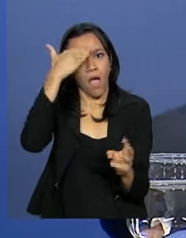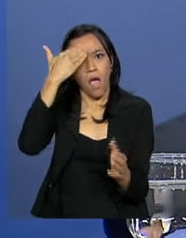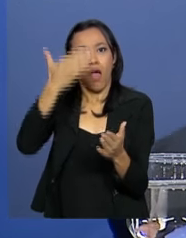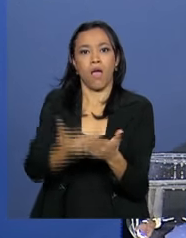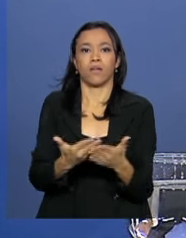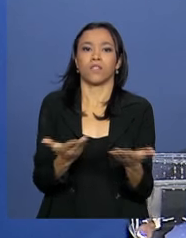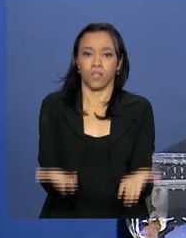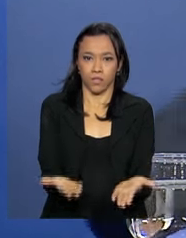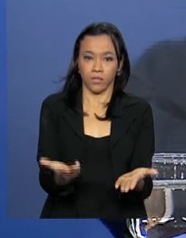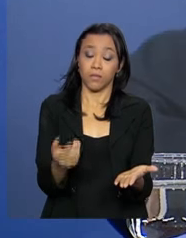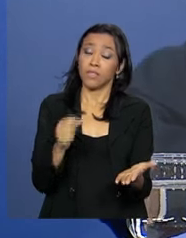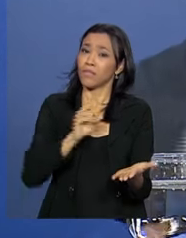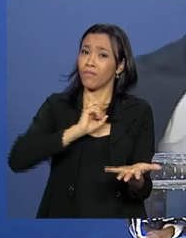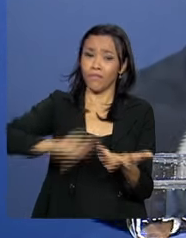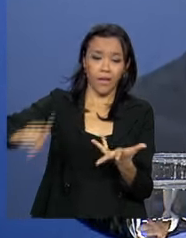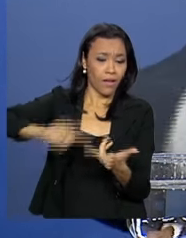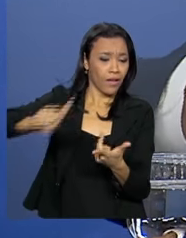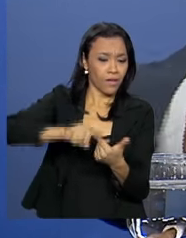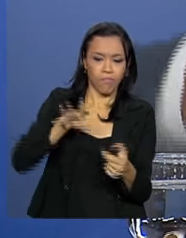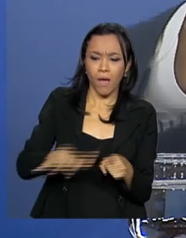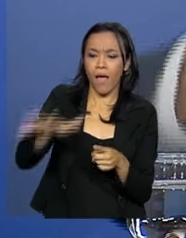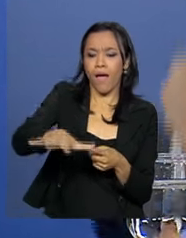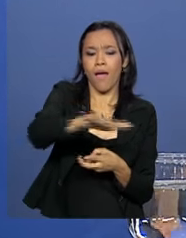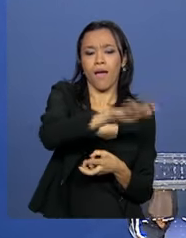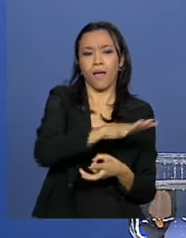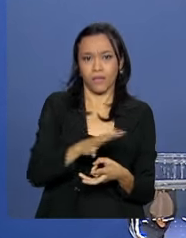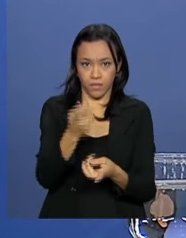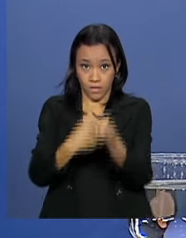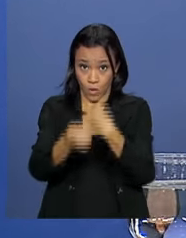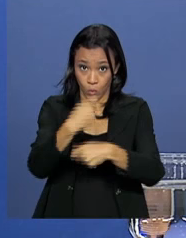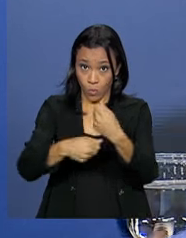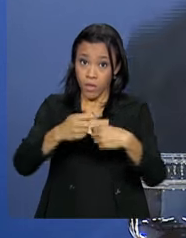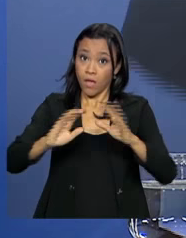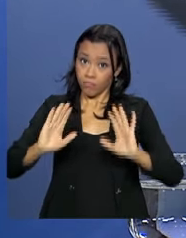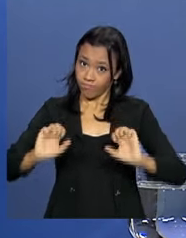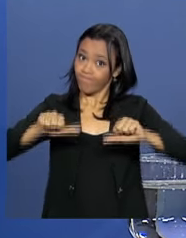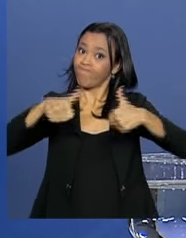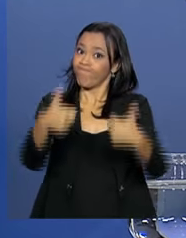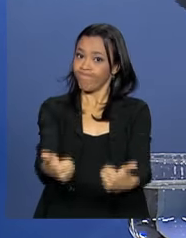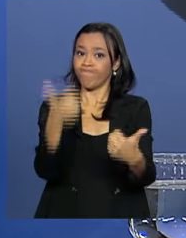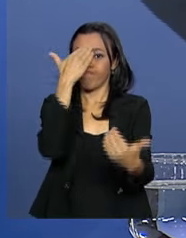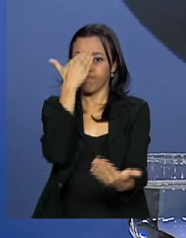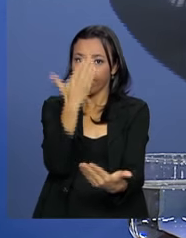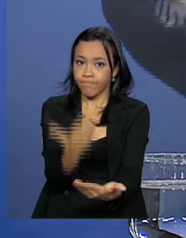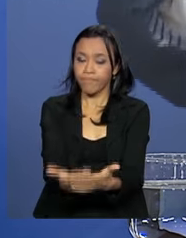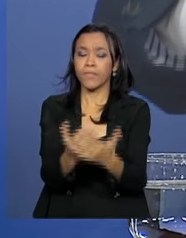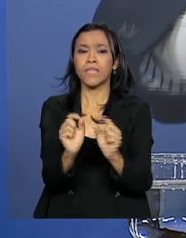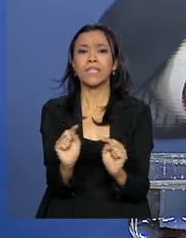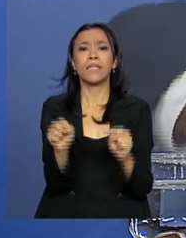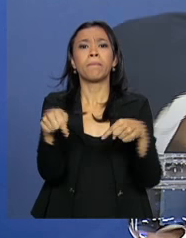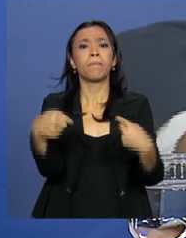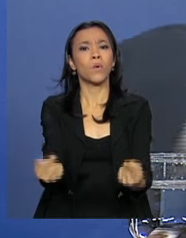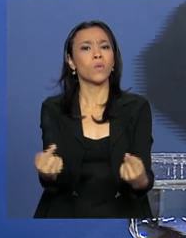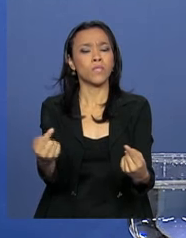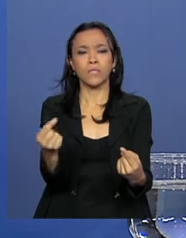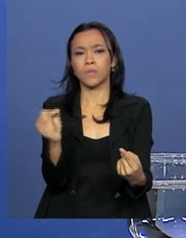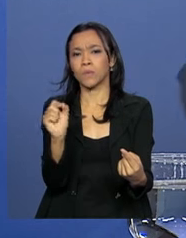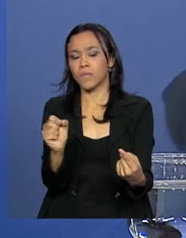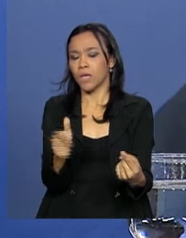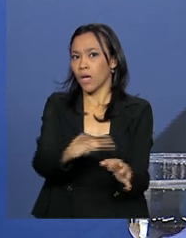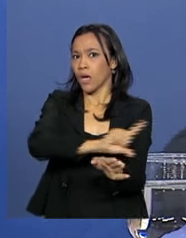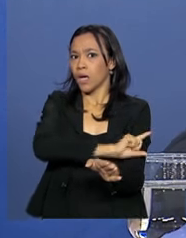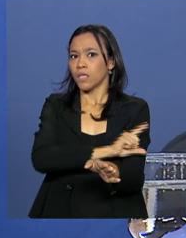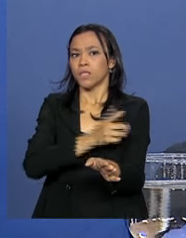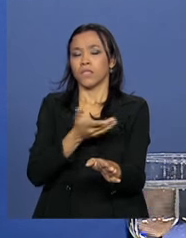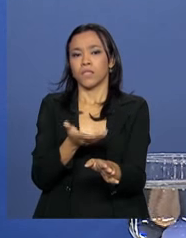temos todos os setores da economia com a confiança em alta, depois de atingir um vale, um